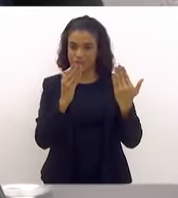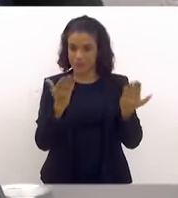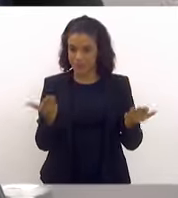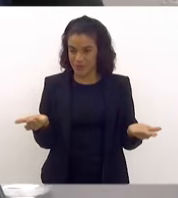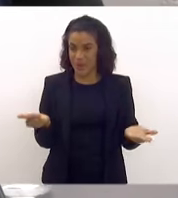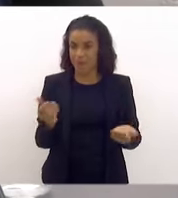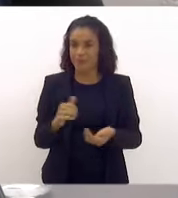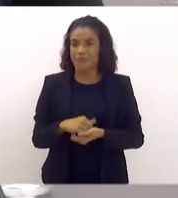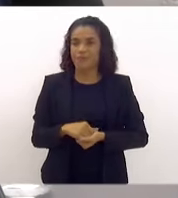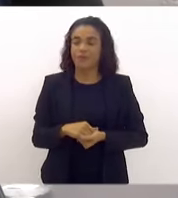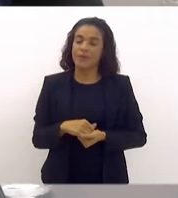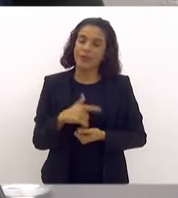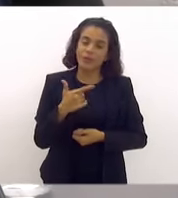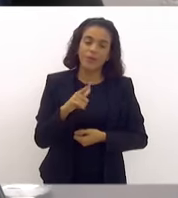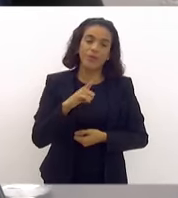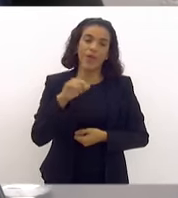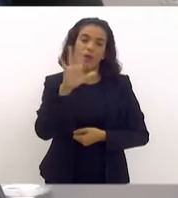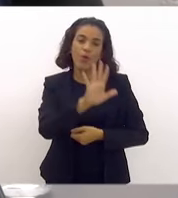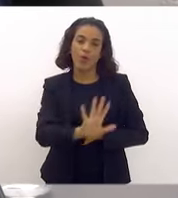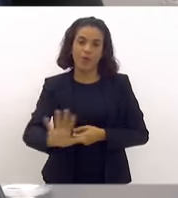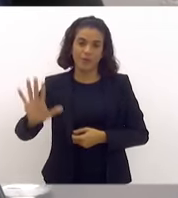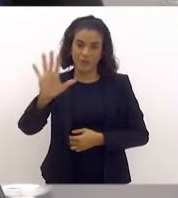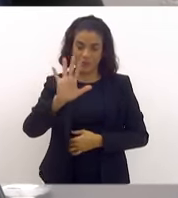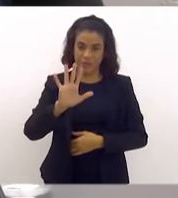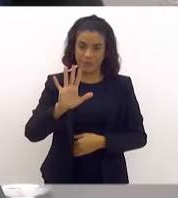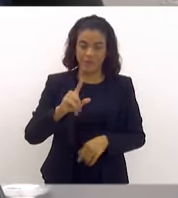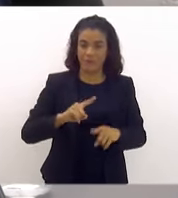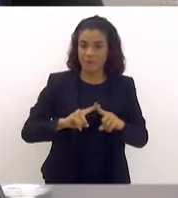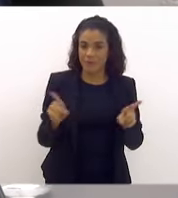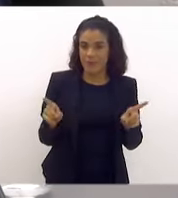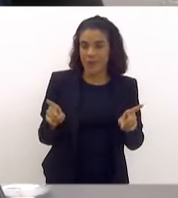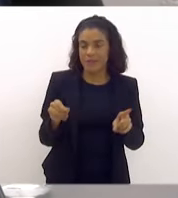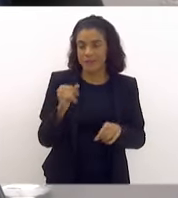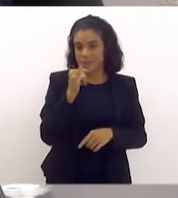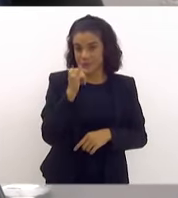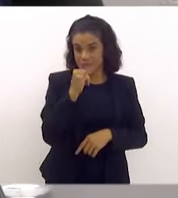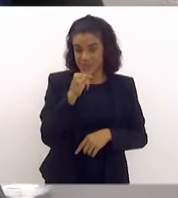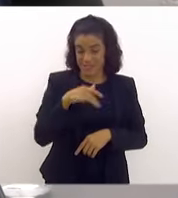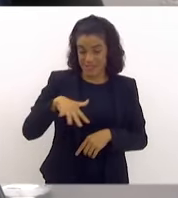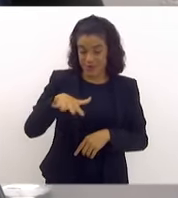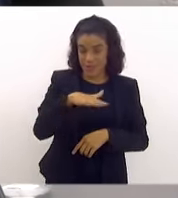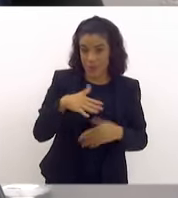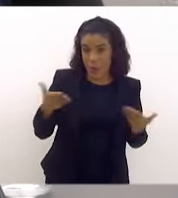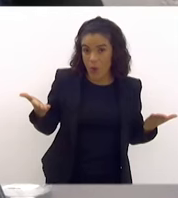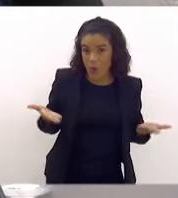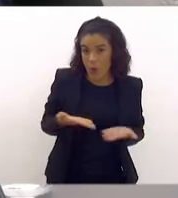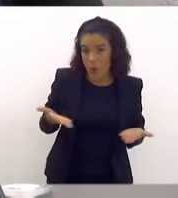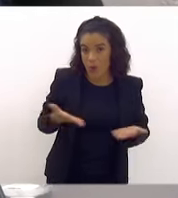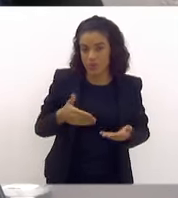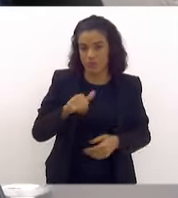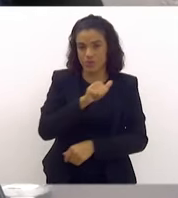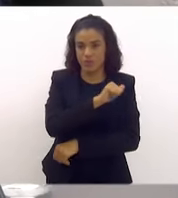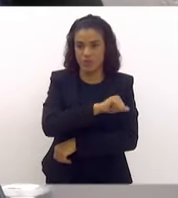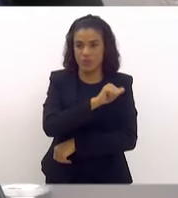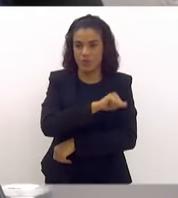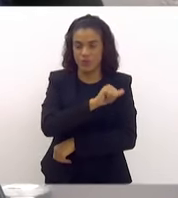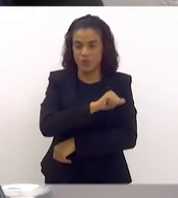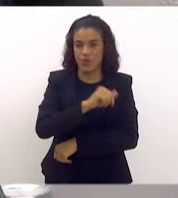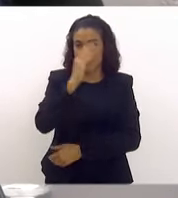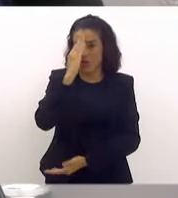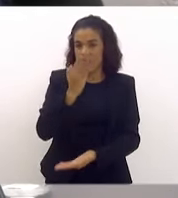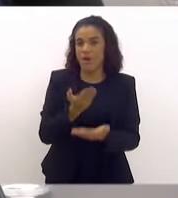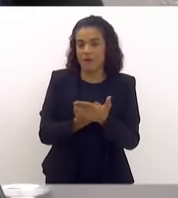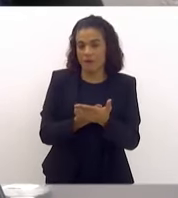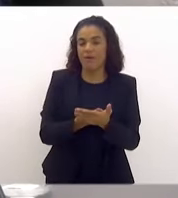Então se traz uma out um outro Panorama mas nesses casos hoje no Rio de Janeiro eu acredito